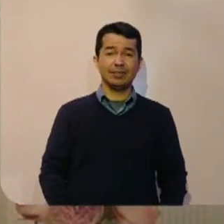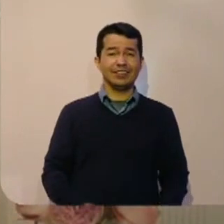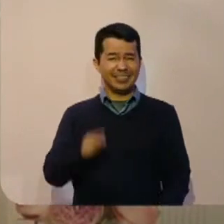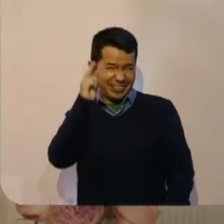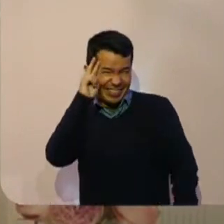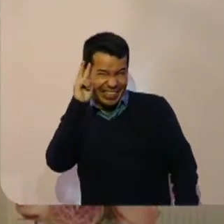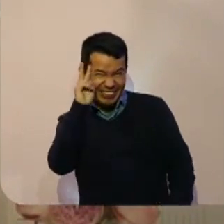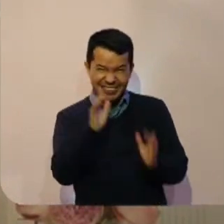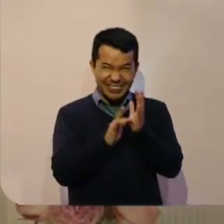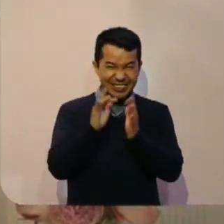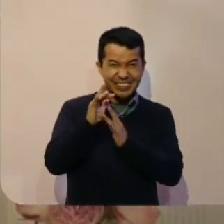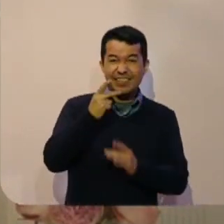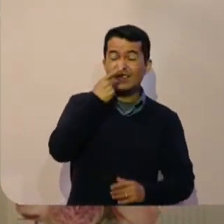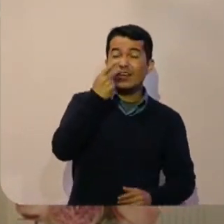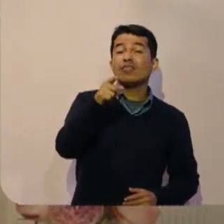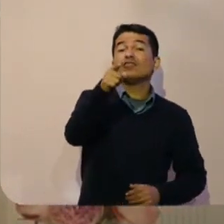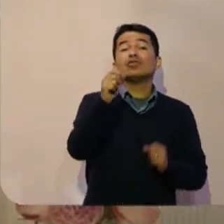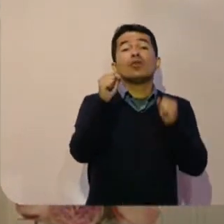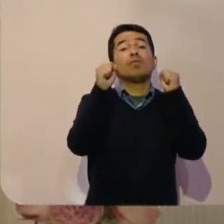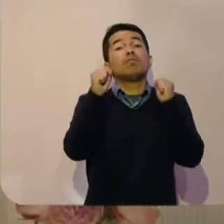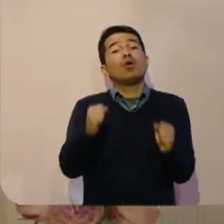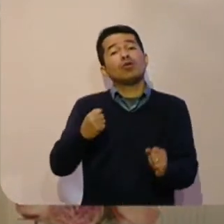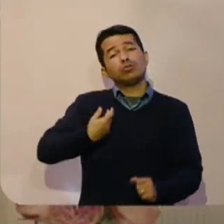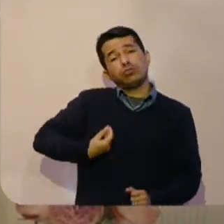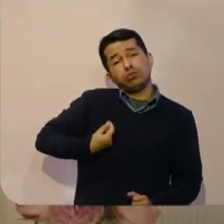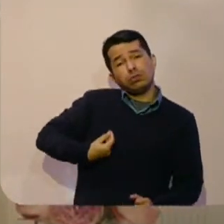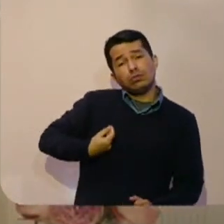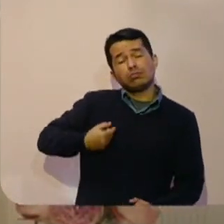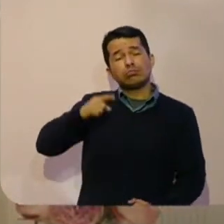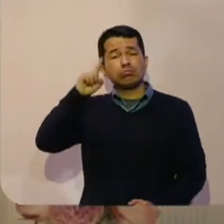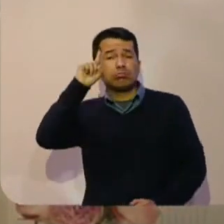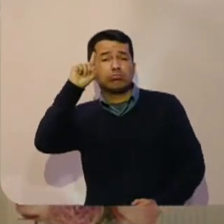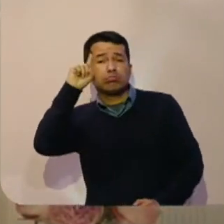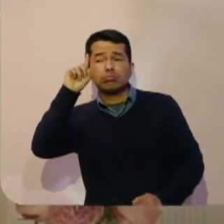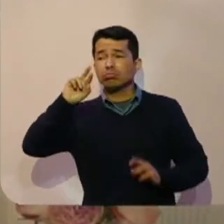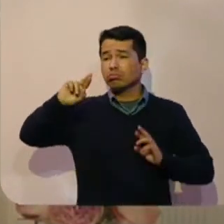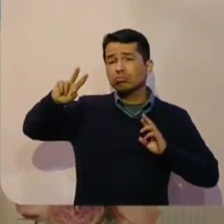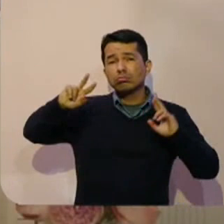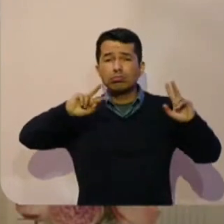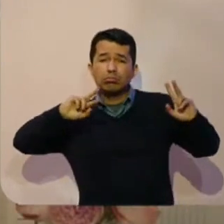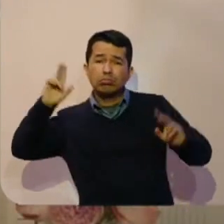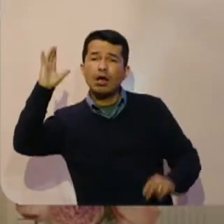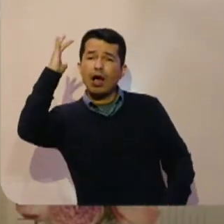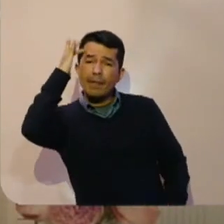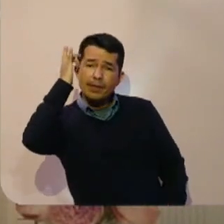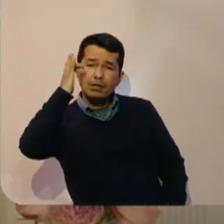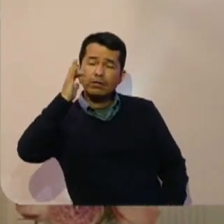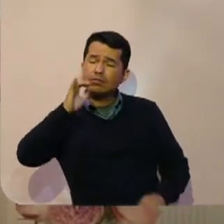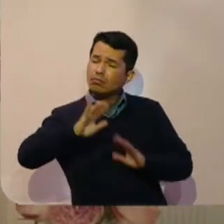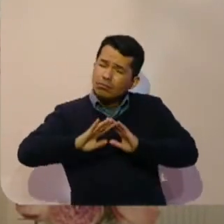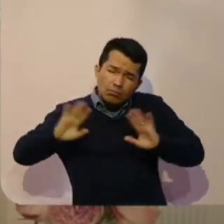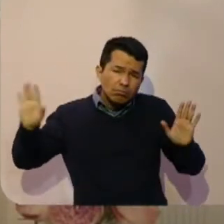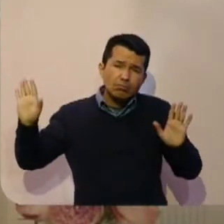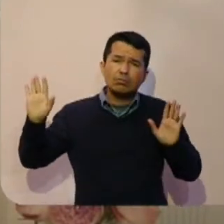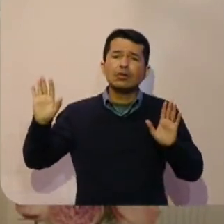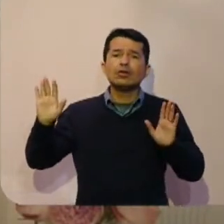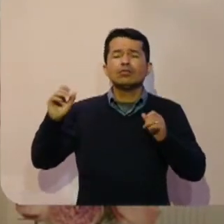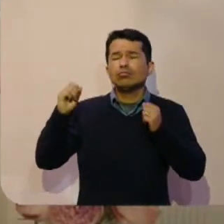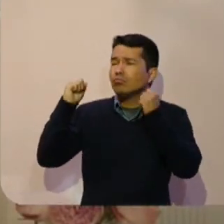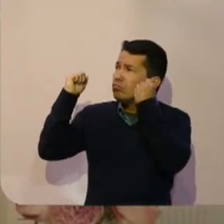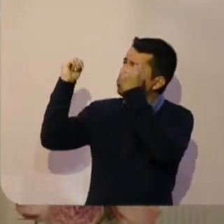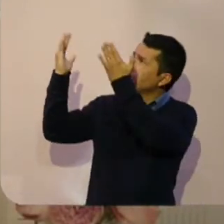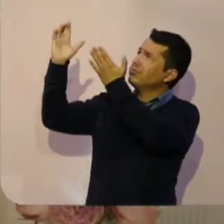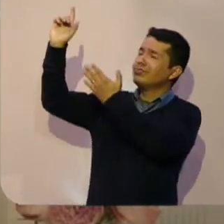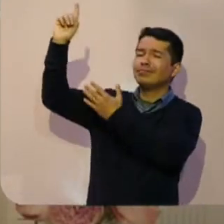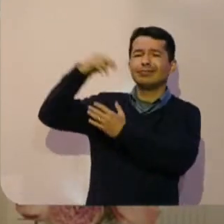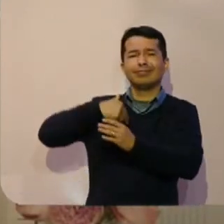vez. Porque se a minha prioridade está focada em servir a Deus, eu conto com a promessa dele, com a proteção dele, com a